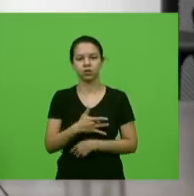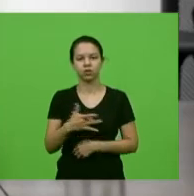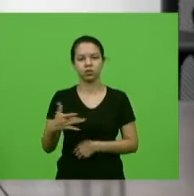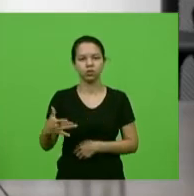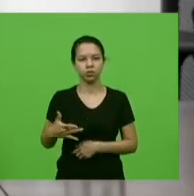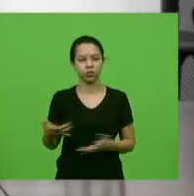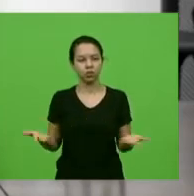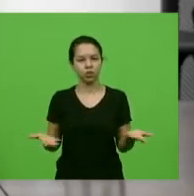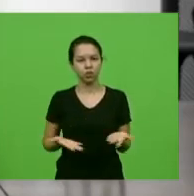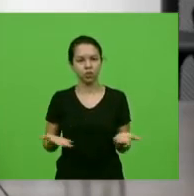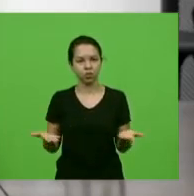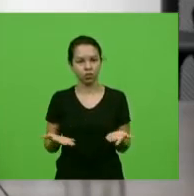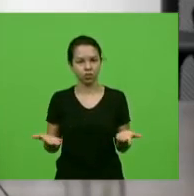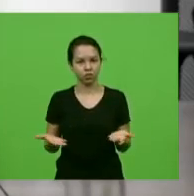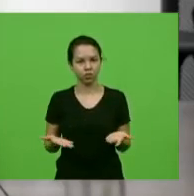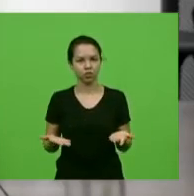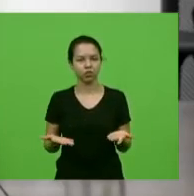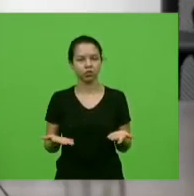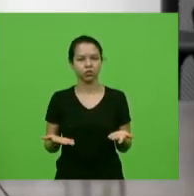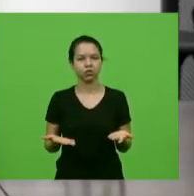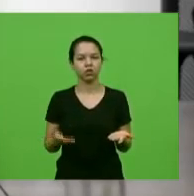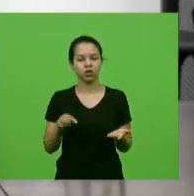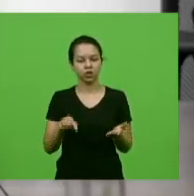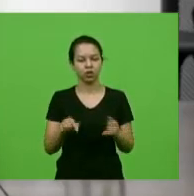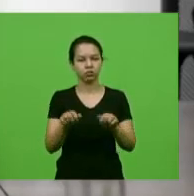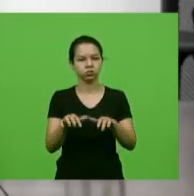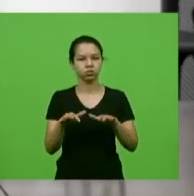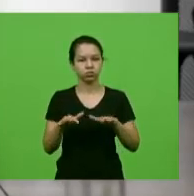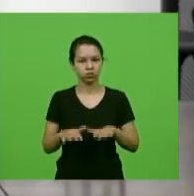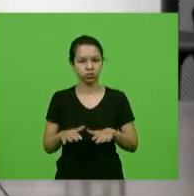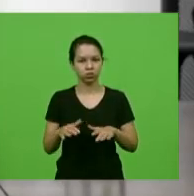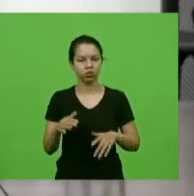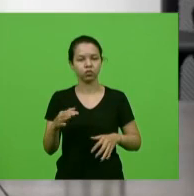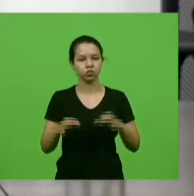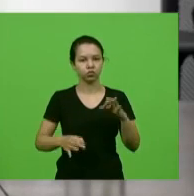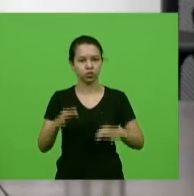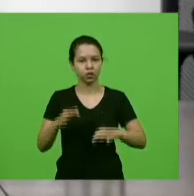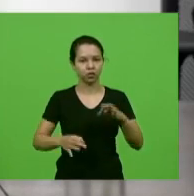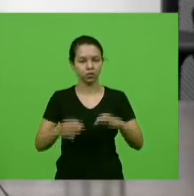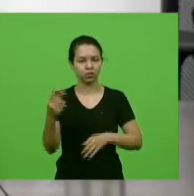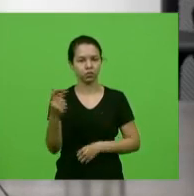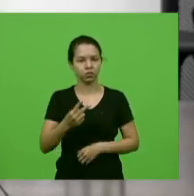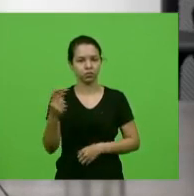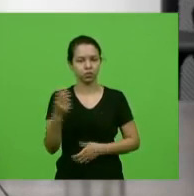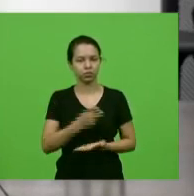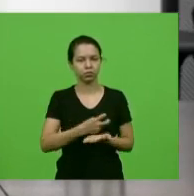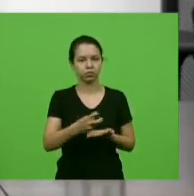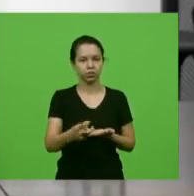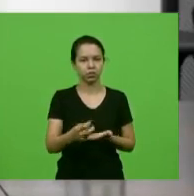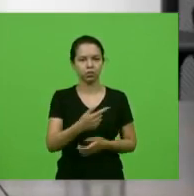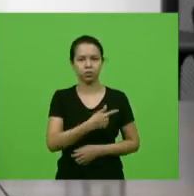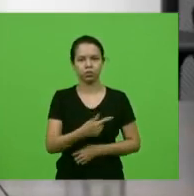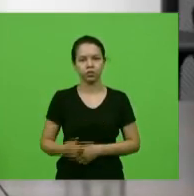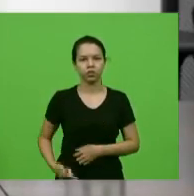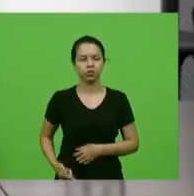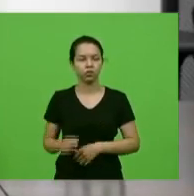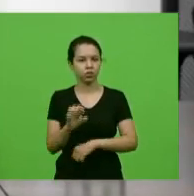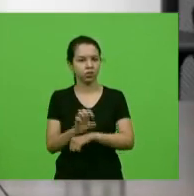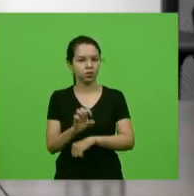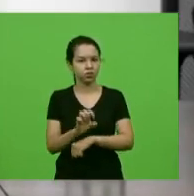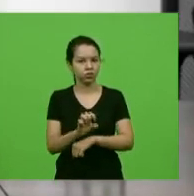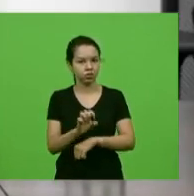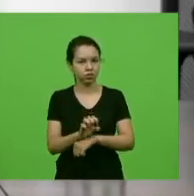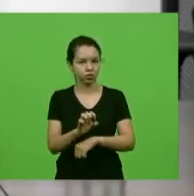sessão de julgamento do impeachment, do segundo impeachment do senhor governador de estado,